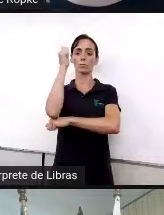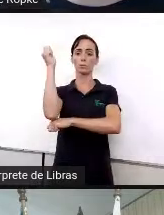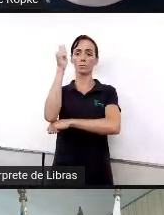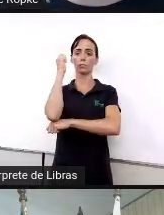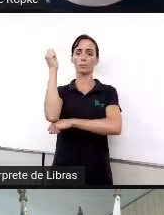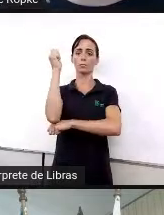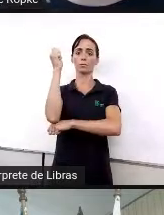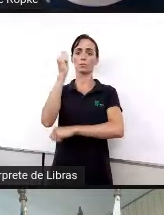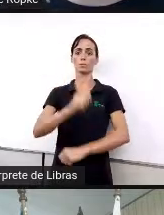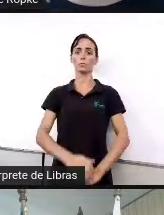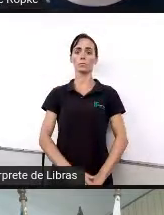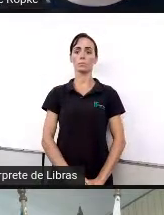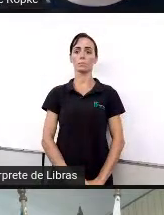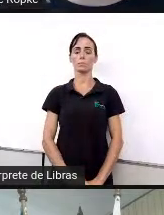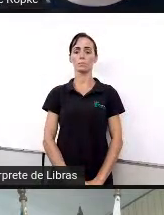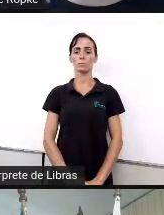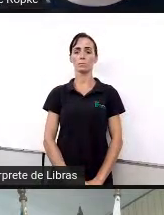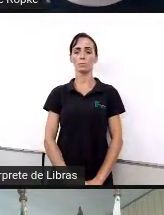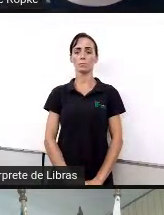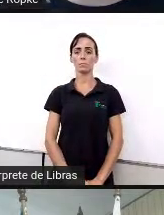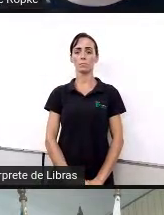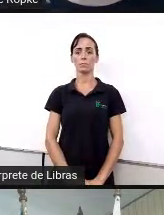Sul.